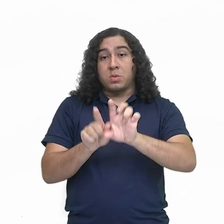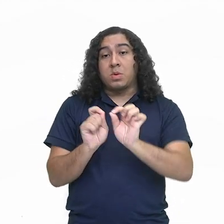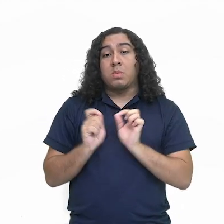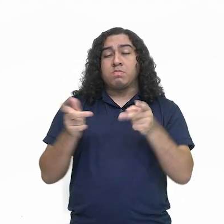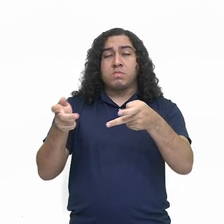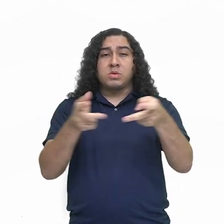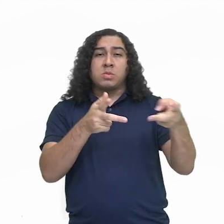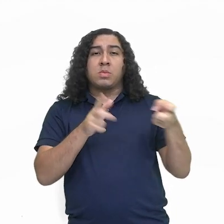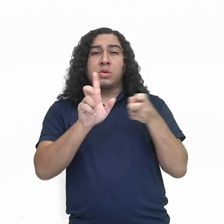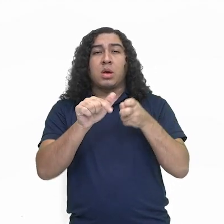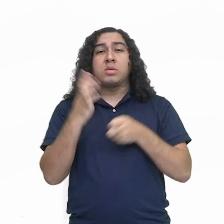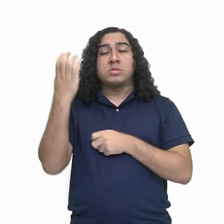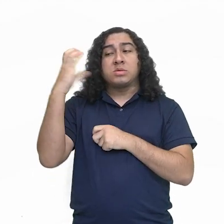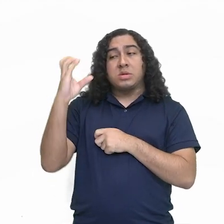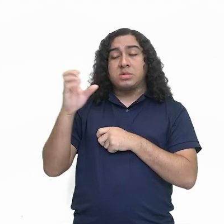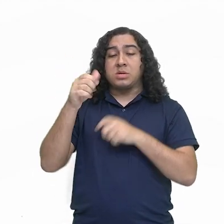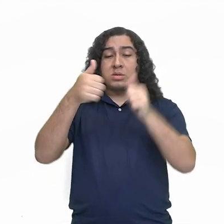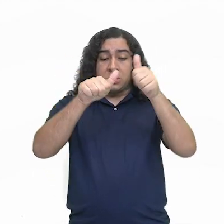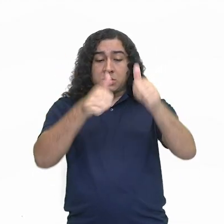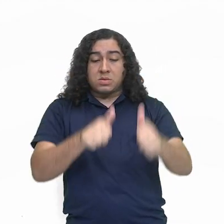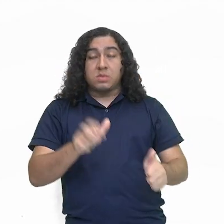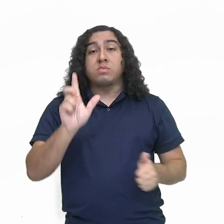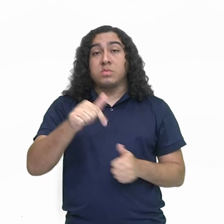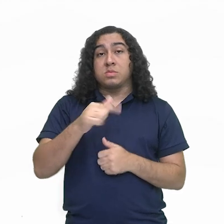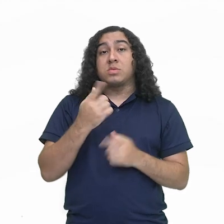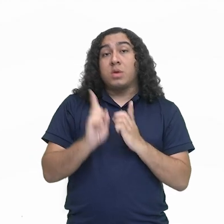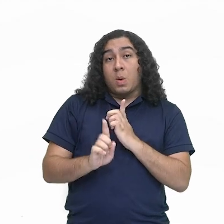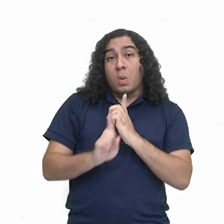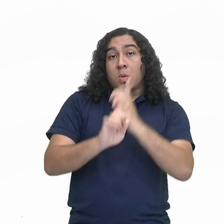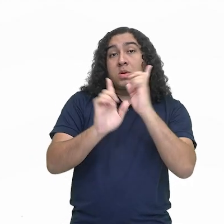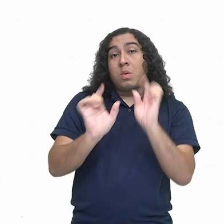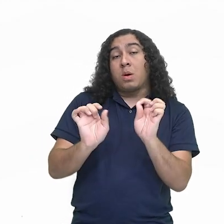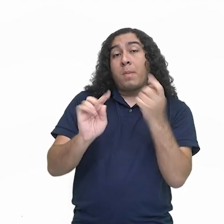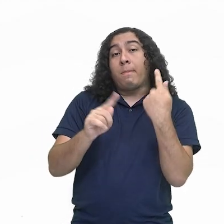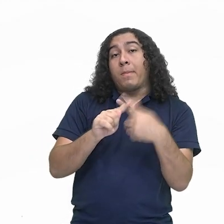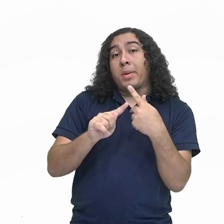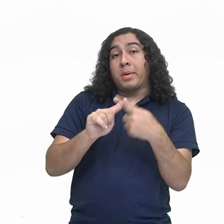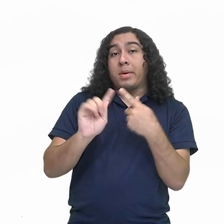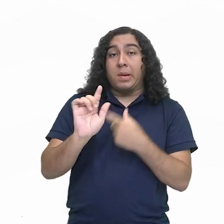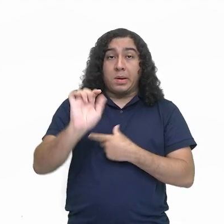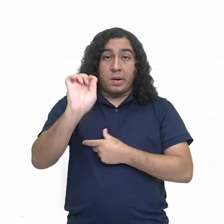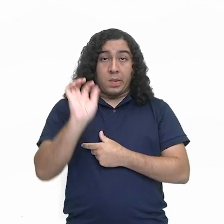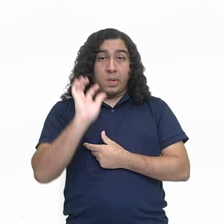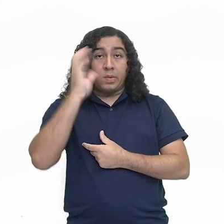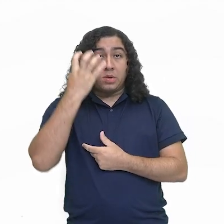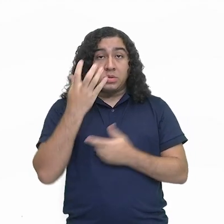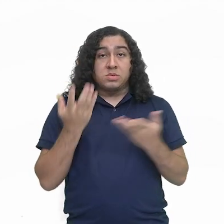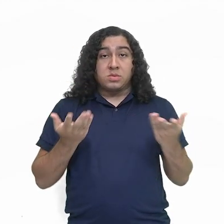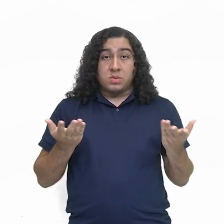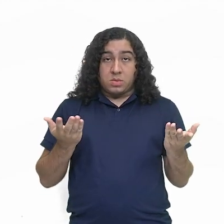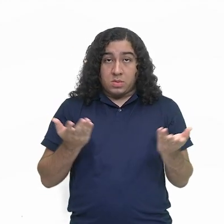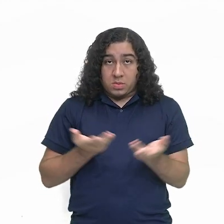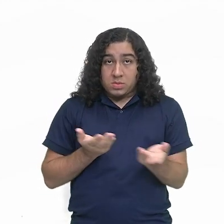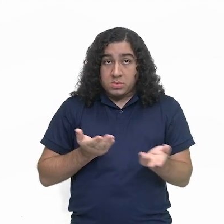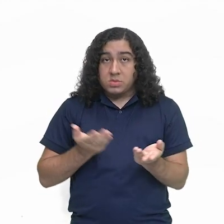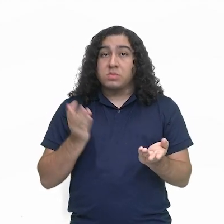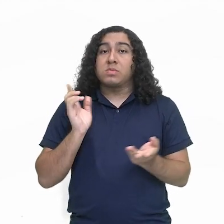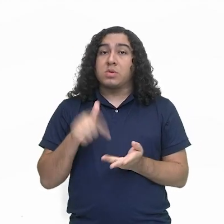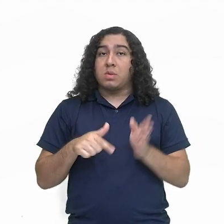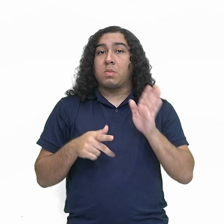olhando cientificamente, descobrem as causas, né? Ou as causas daquilo que acontece, como nós já falamos aí da